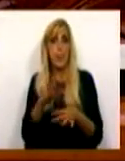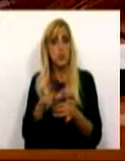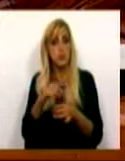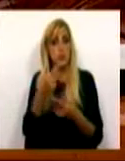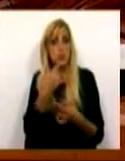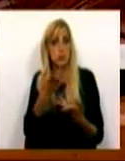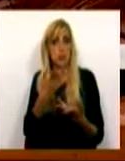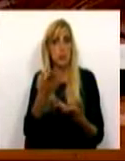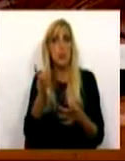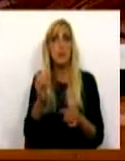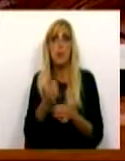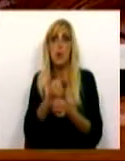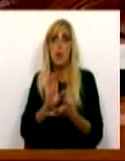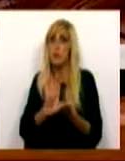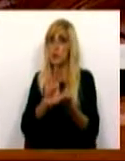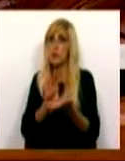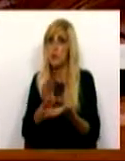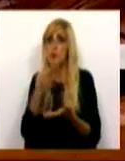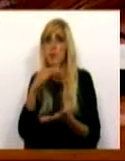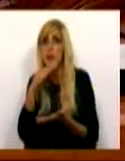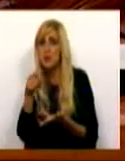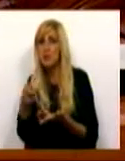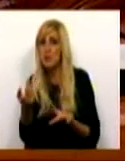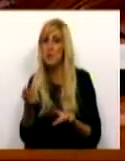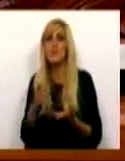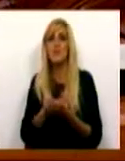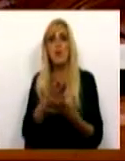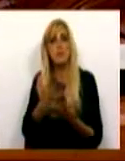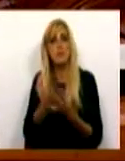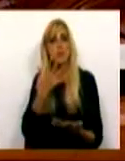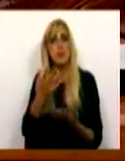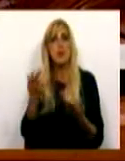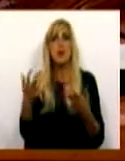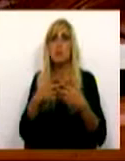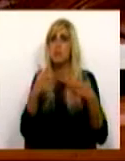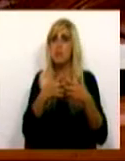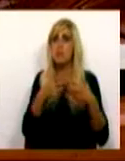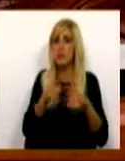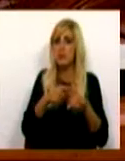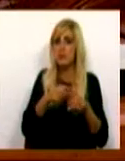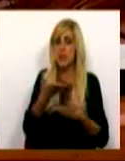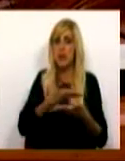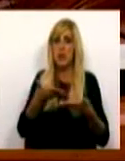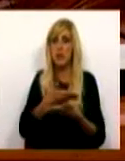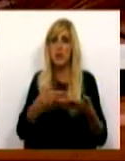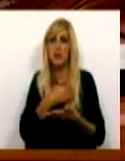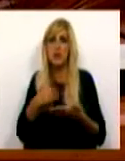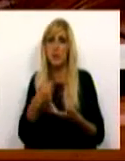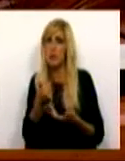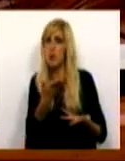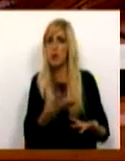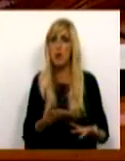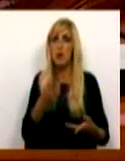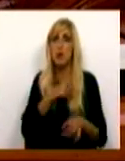tomaram em muitas circunstâncias produtos financeiros recorrendo a empréstimos, acentuando conflitos de interesses e numa relação pouco saudável,